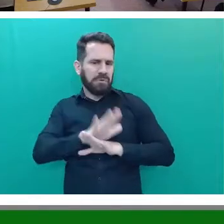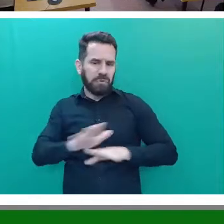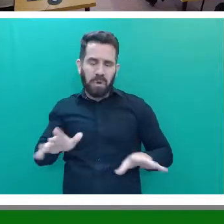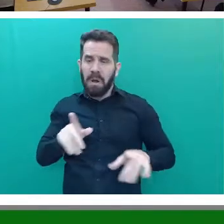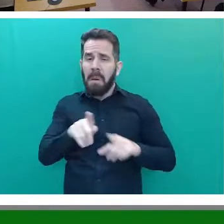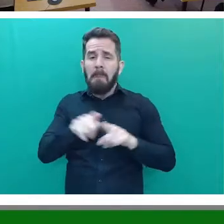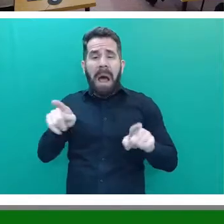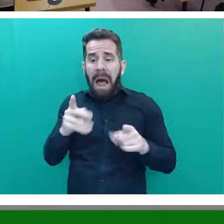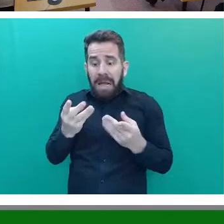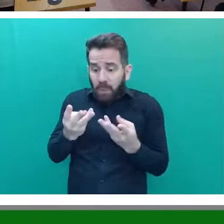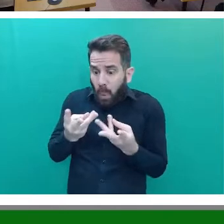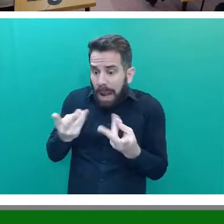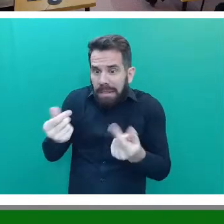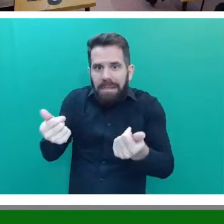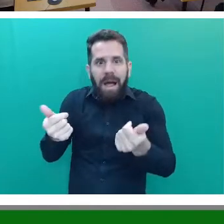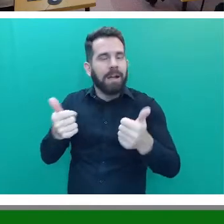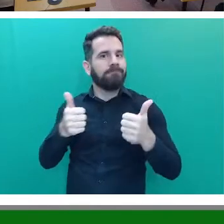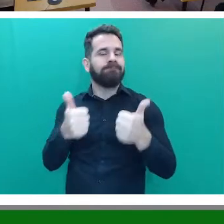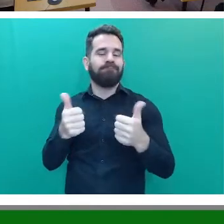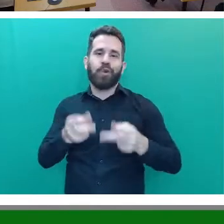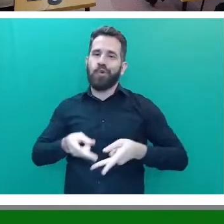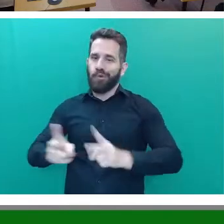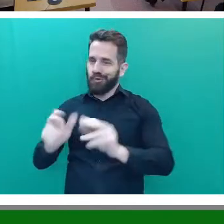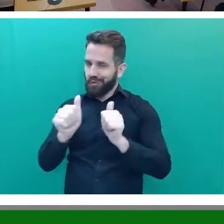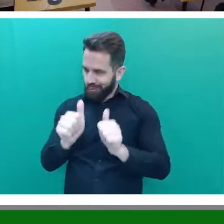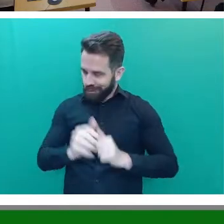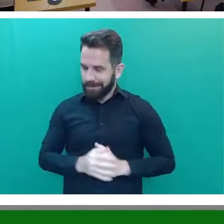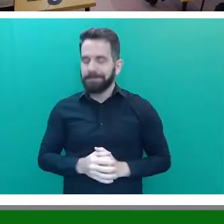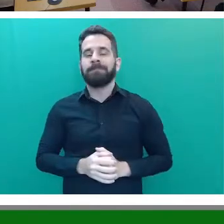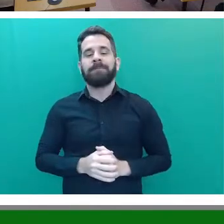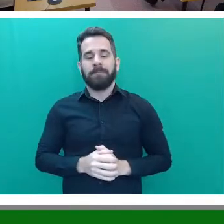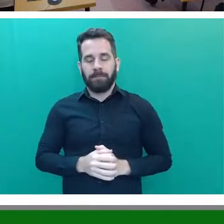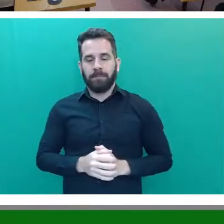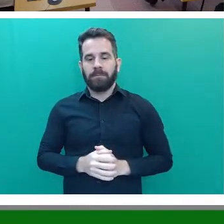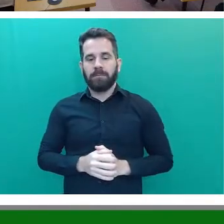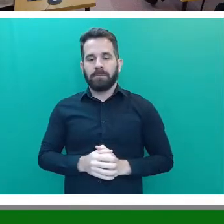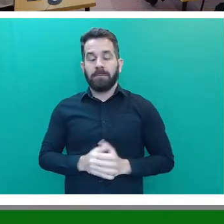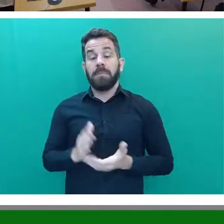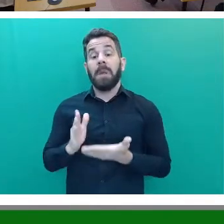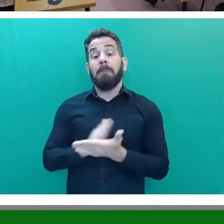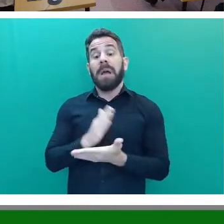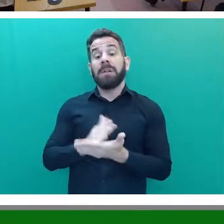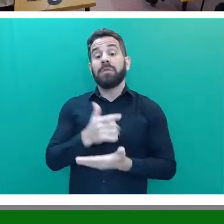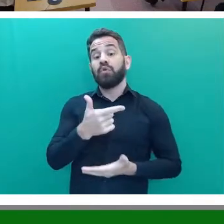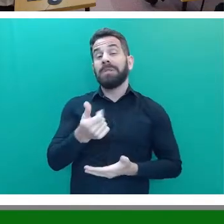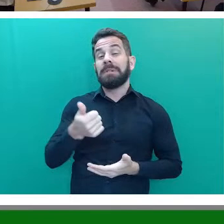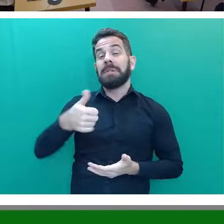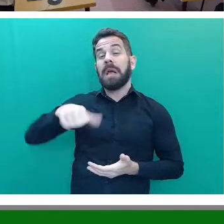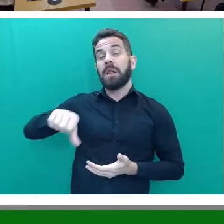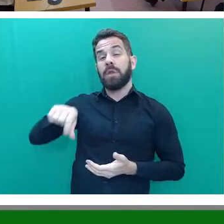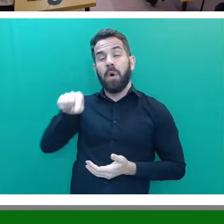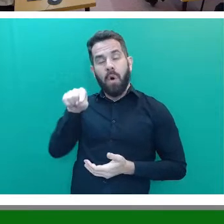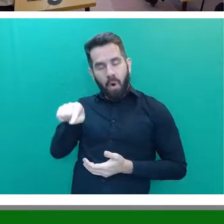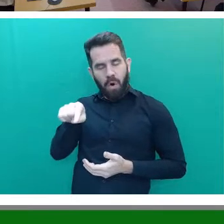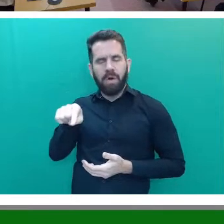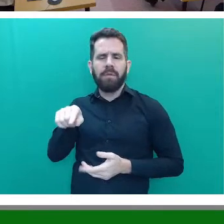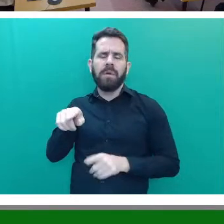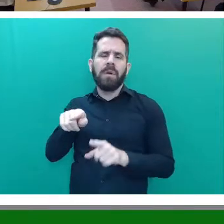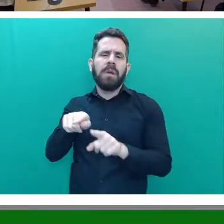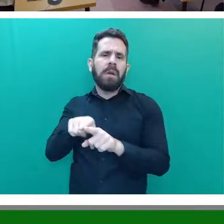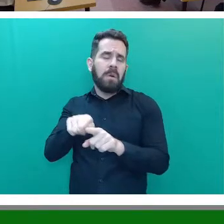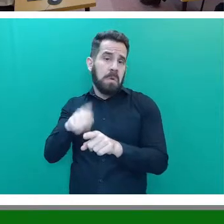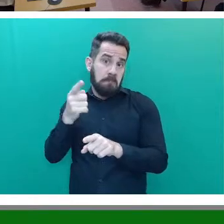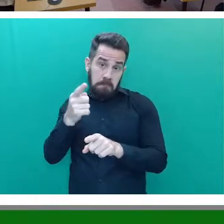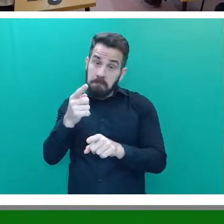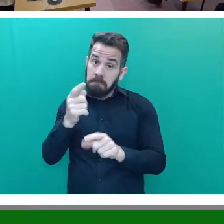qualidade do trabalho. Na página 219, porém, eu gostaria de chamar a atenção sua, que